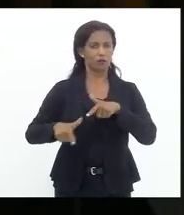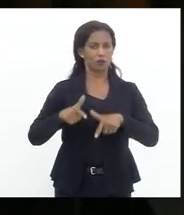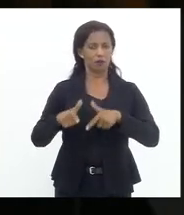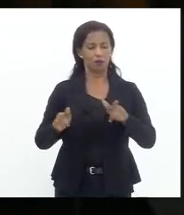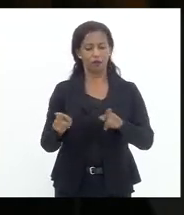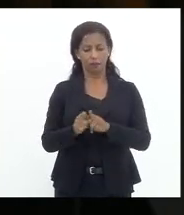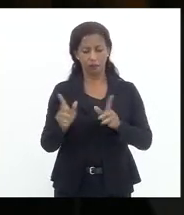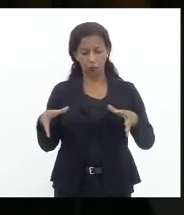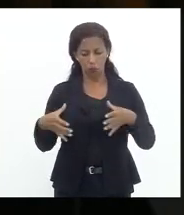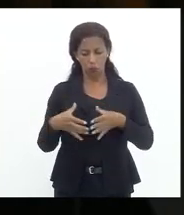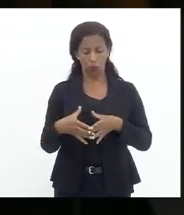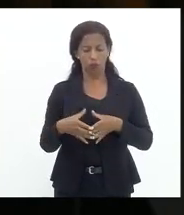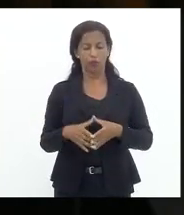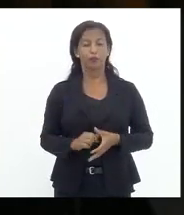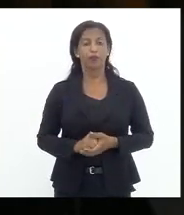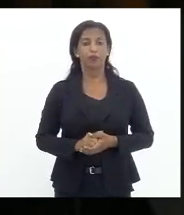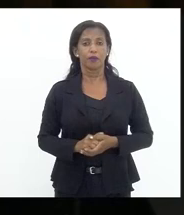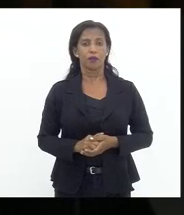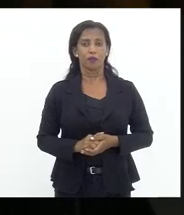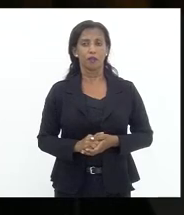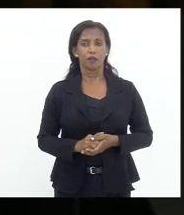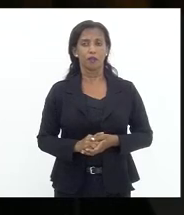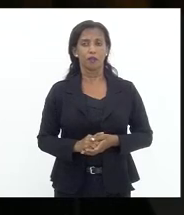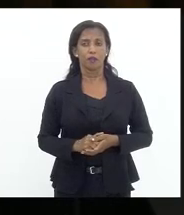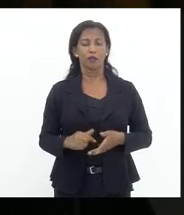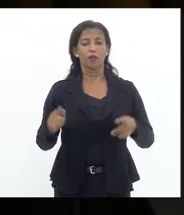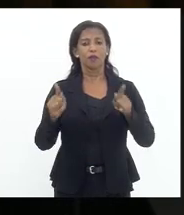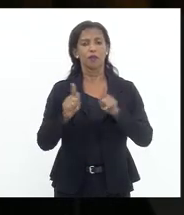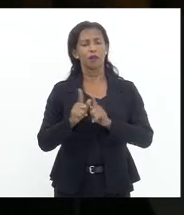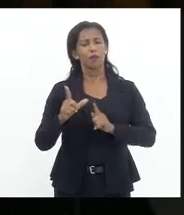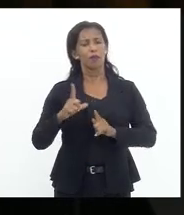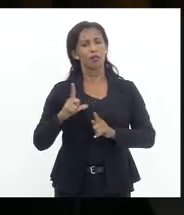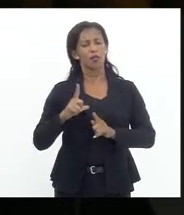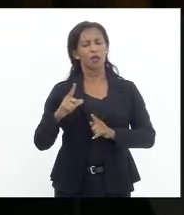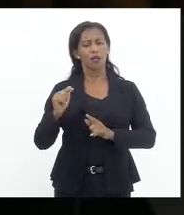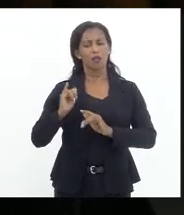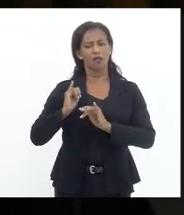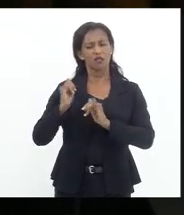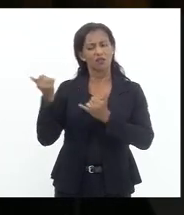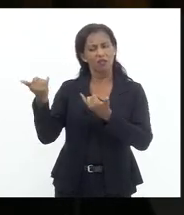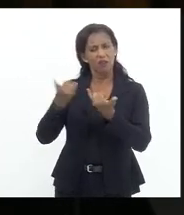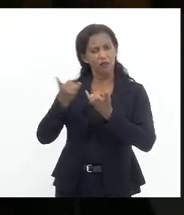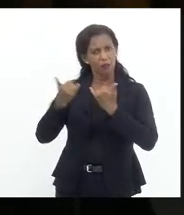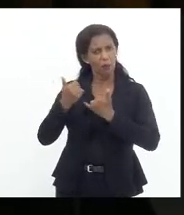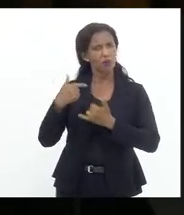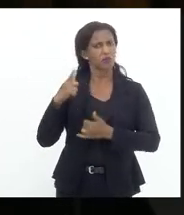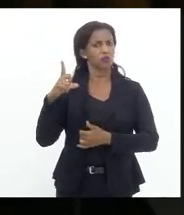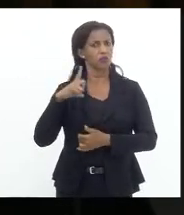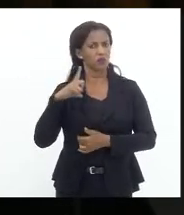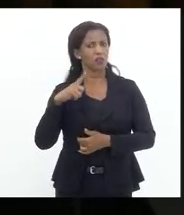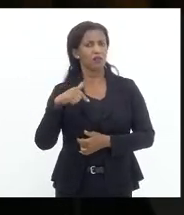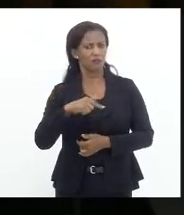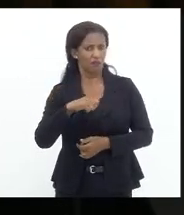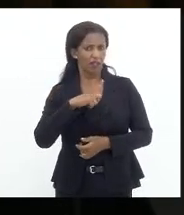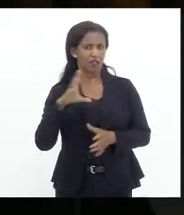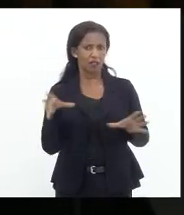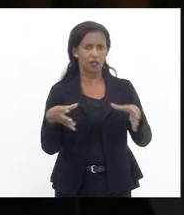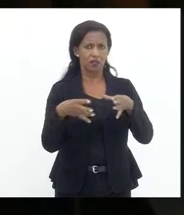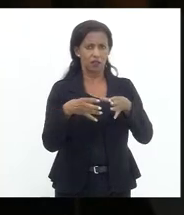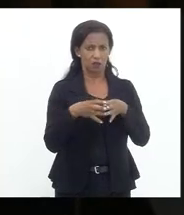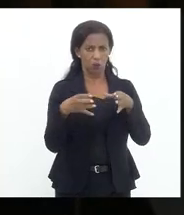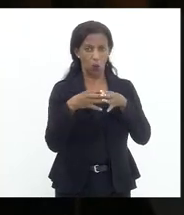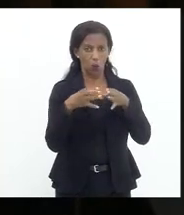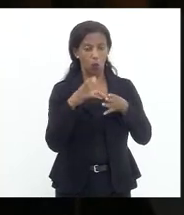segundo as informações, será criada, então, essa governança no Executivo Estadual, através da criação de